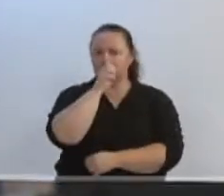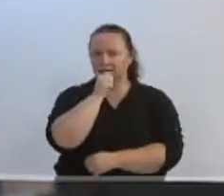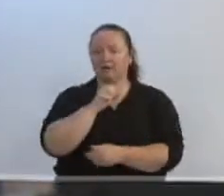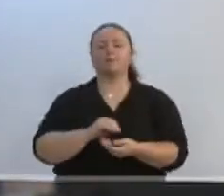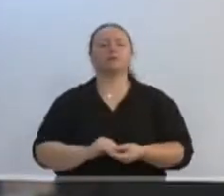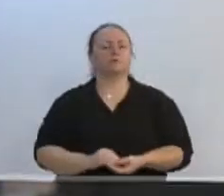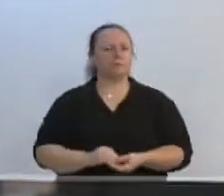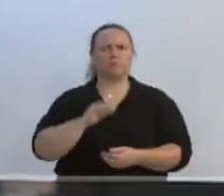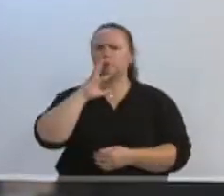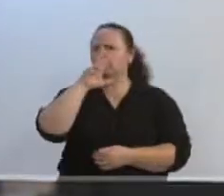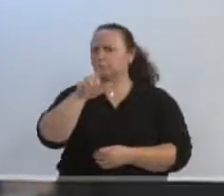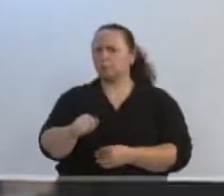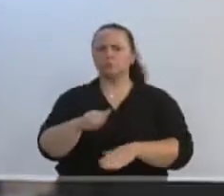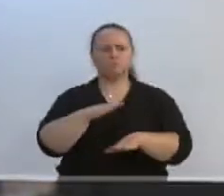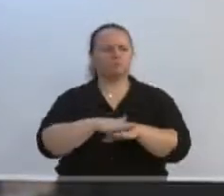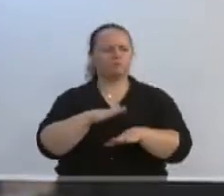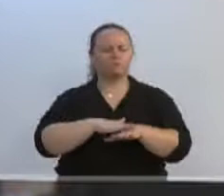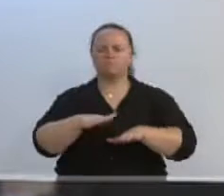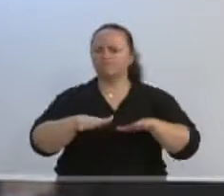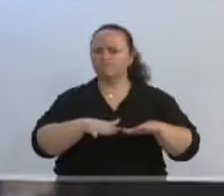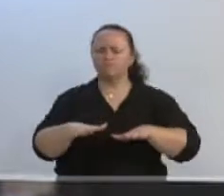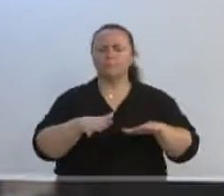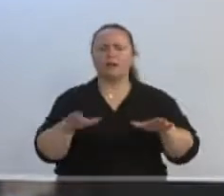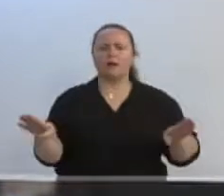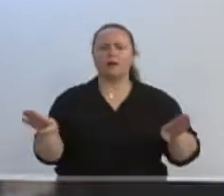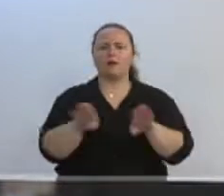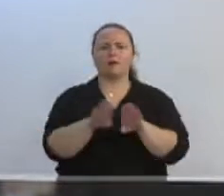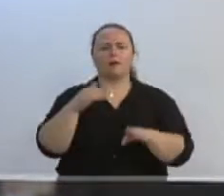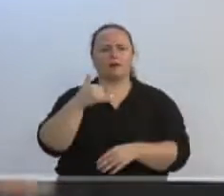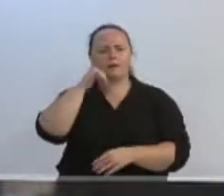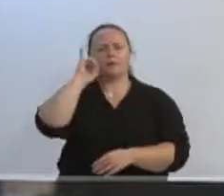todos mobilizados contra o fechamento